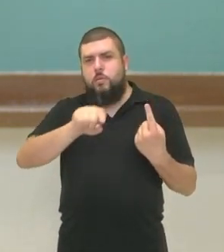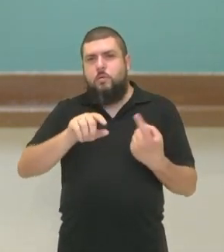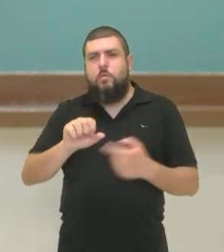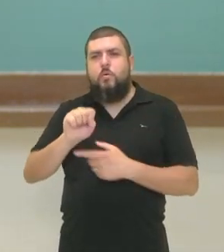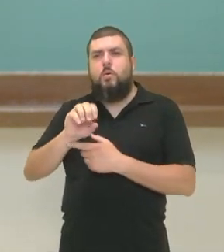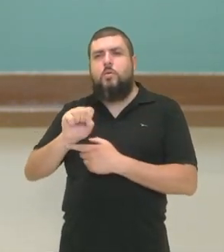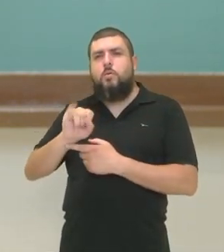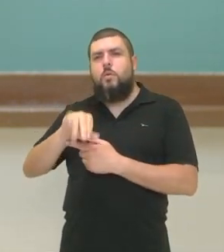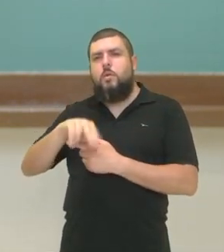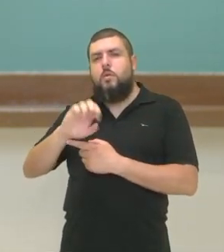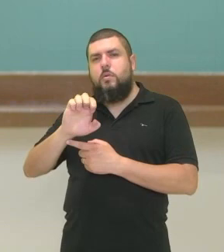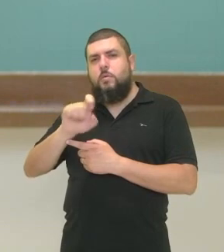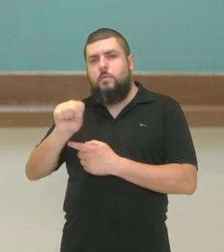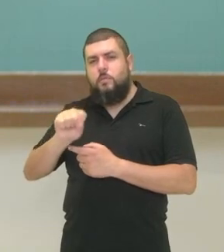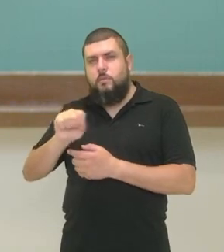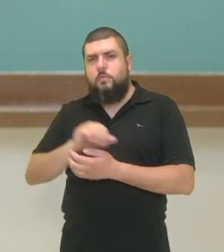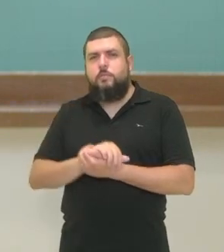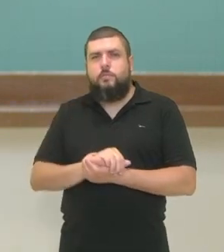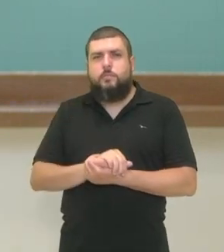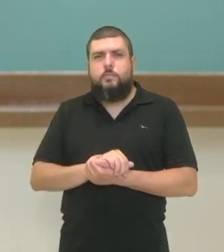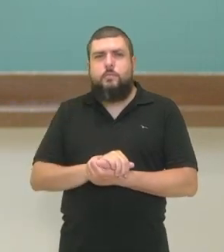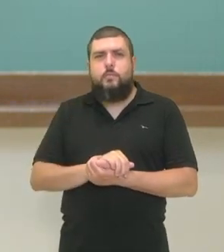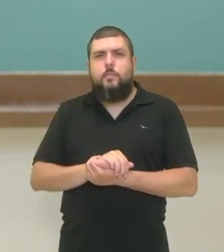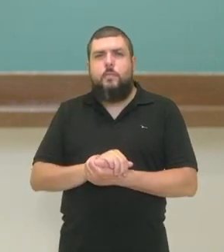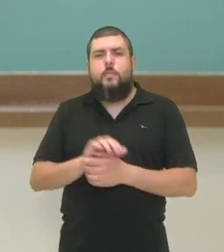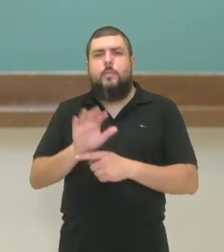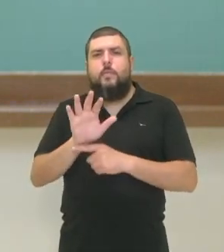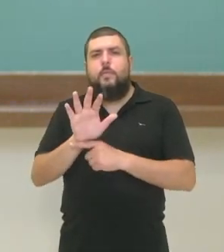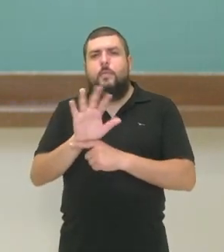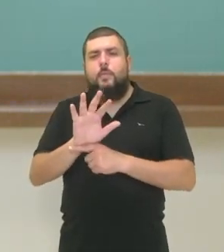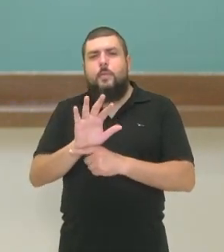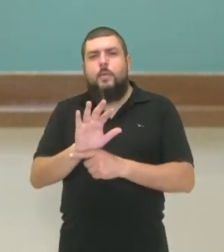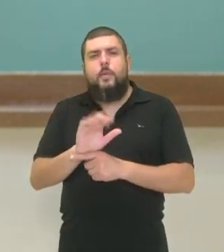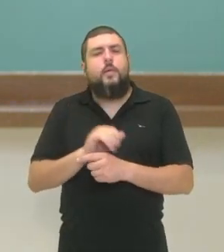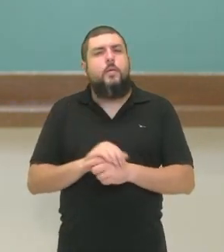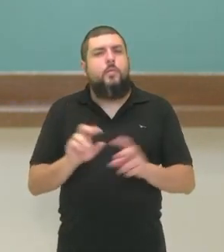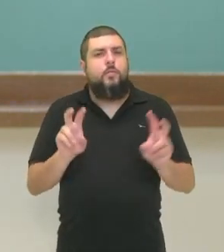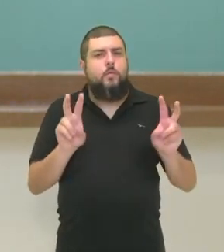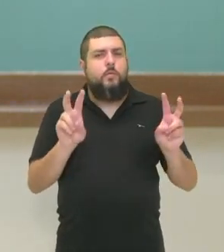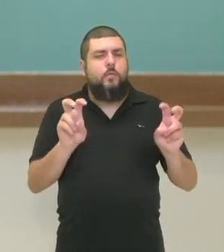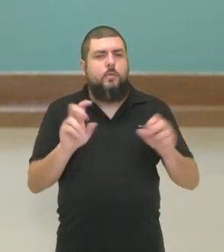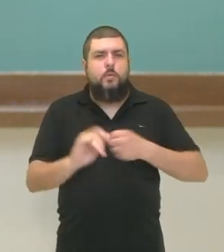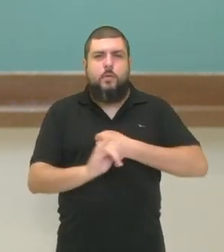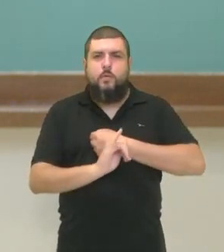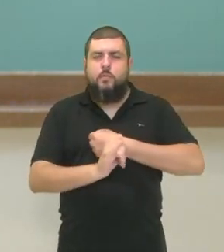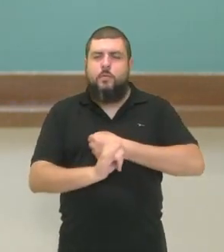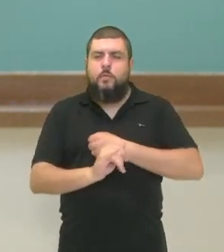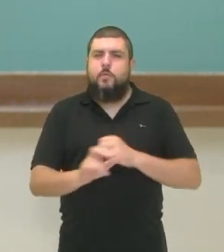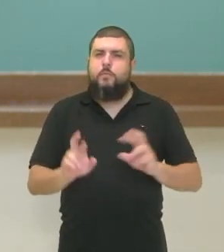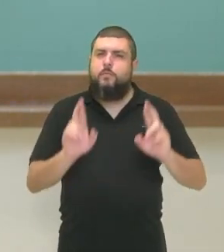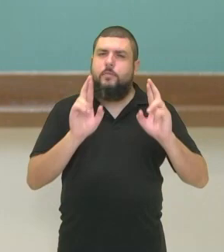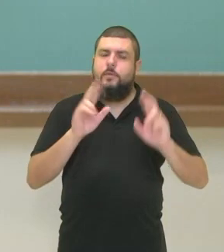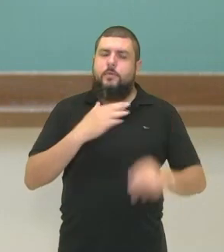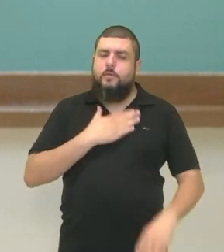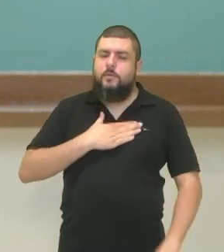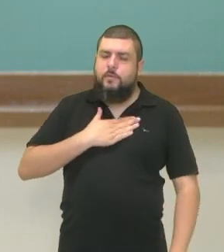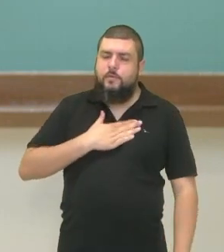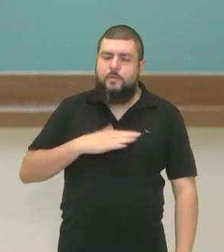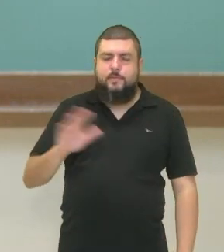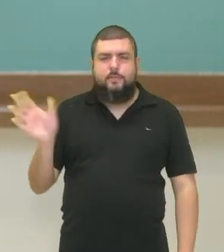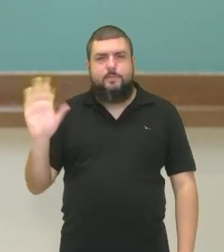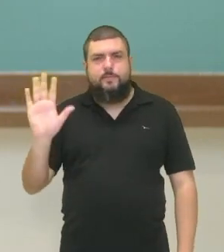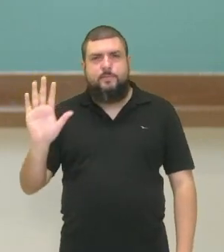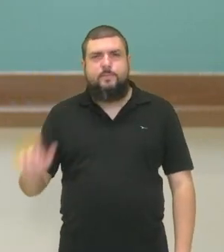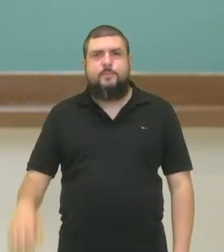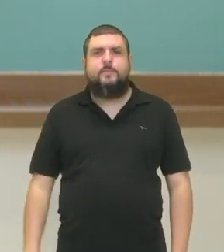boa ou não. Neste vídeo, falamos sobre crônica. Espero que vocês tenham gostado e